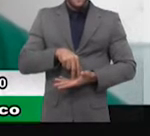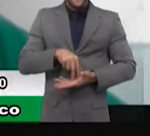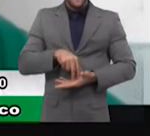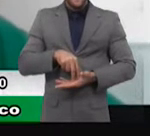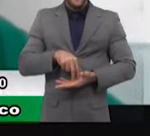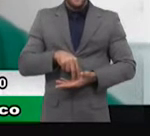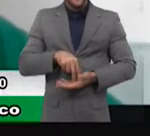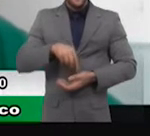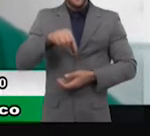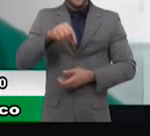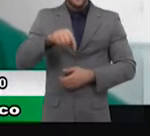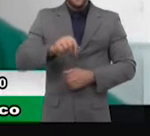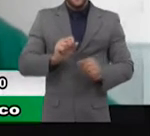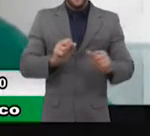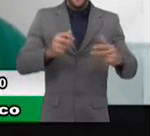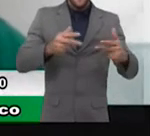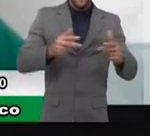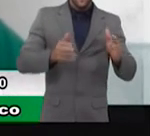momento